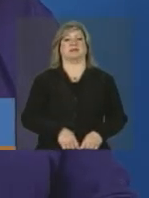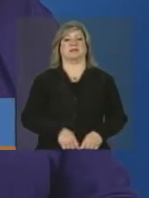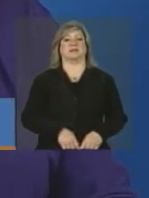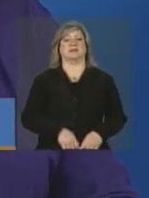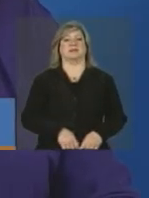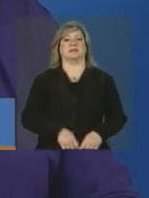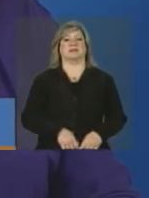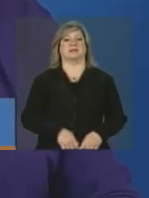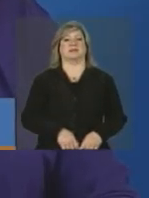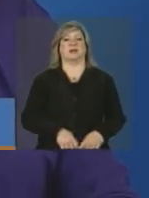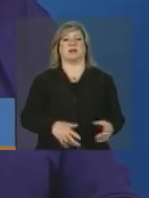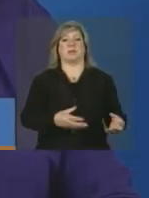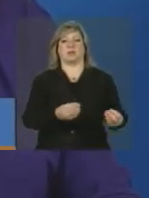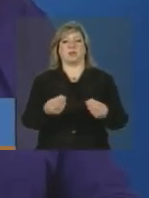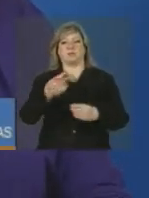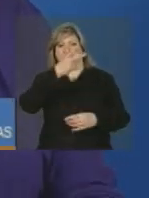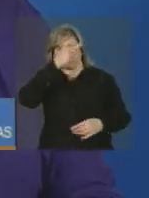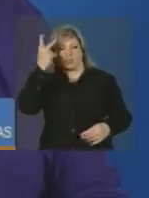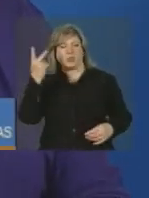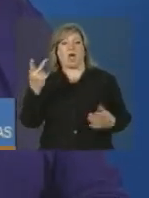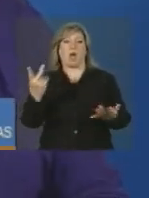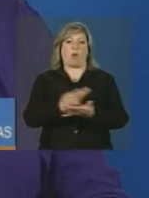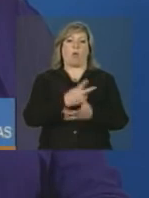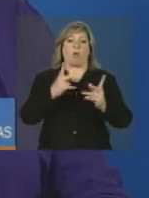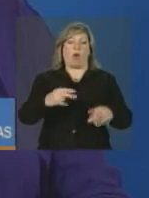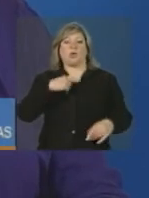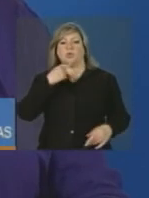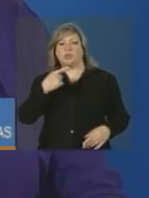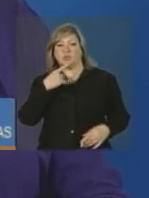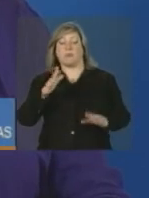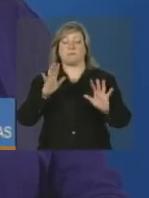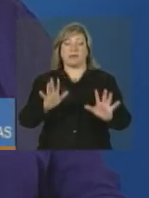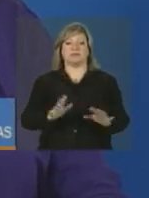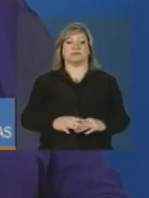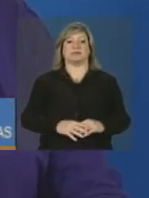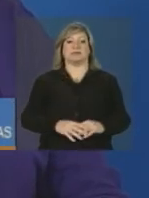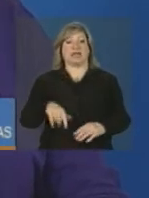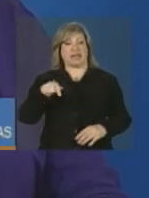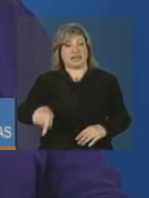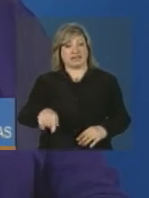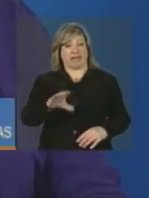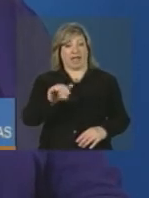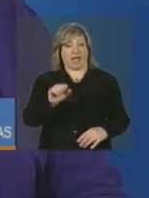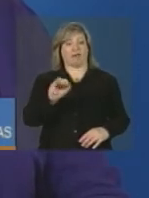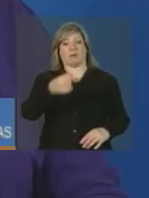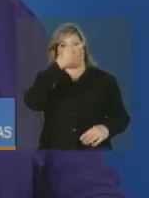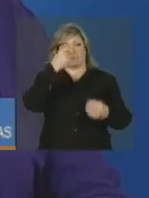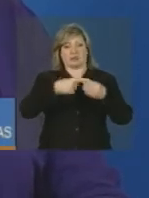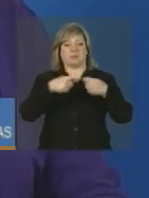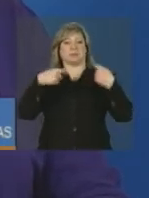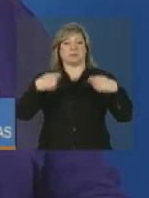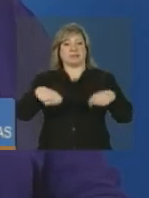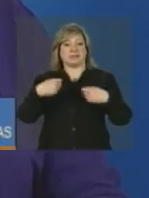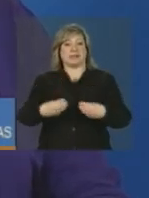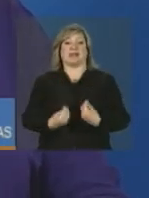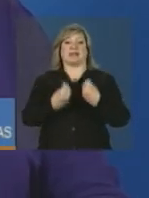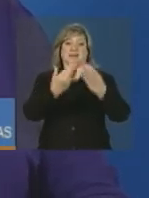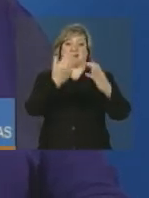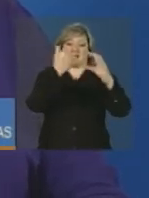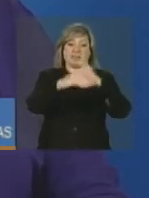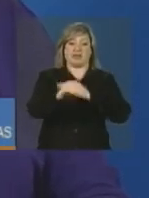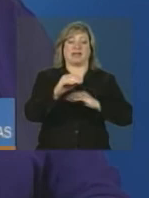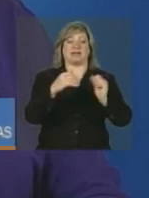essa também tem sido um acontecimento recorrente, e aí, neste caso, o município terá que enviar uma senha